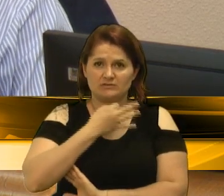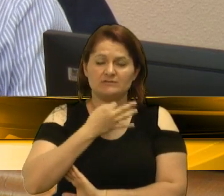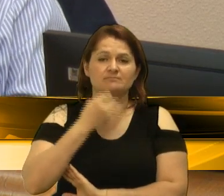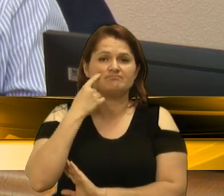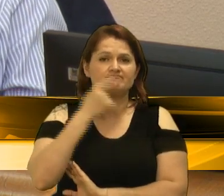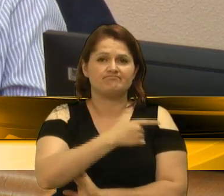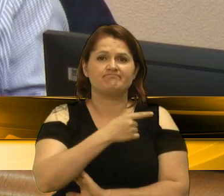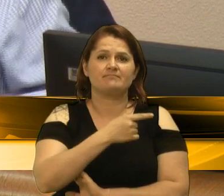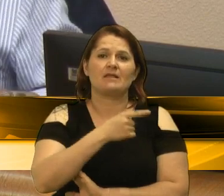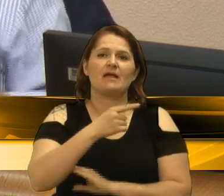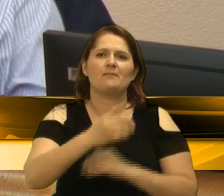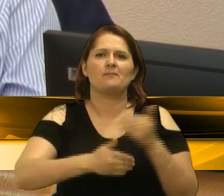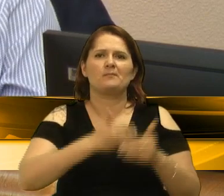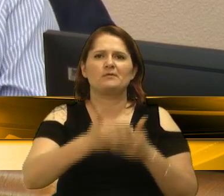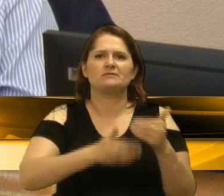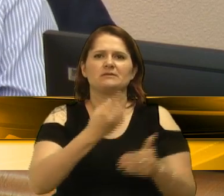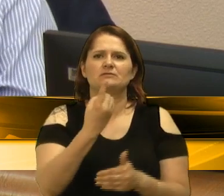legislativo